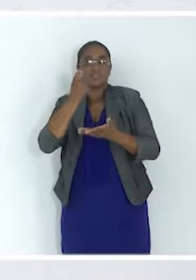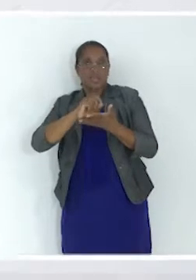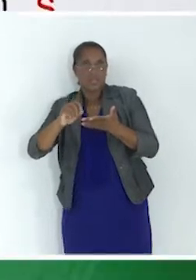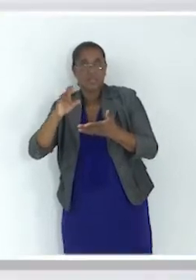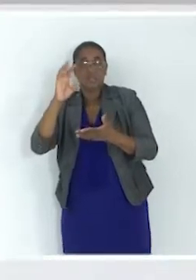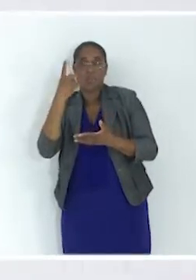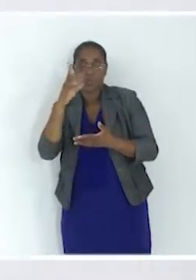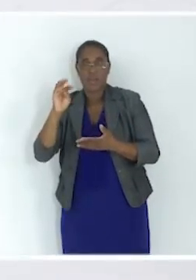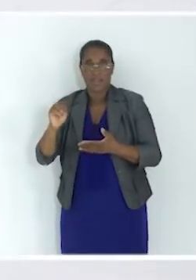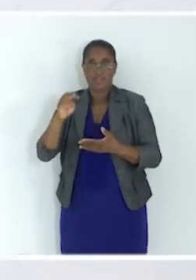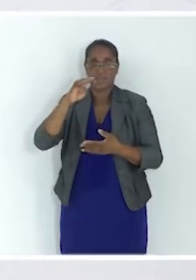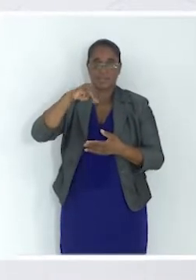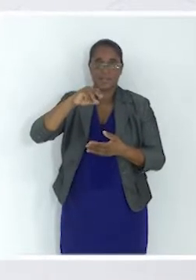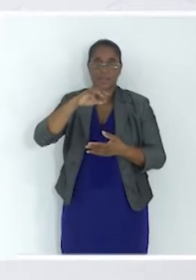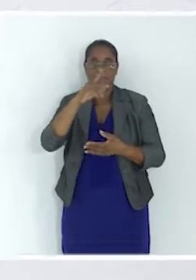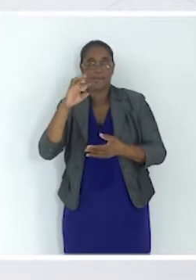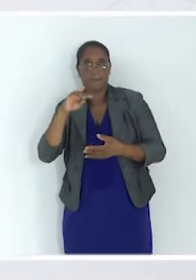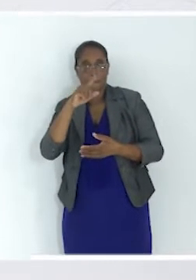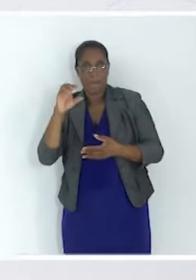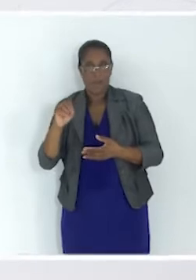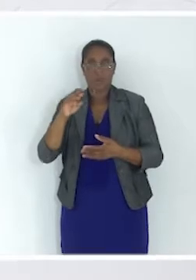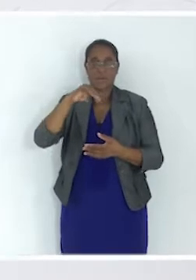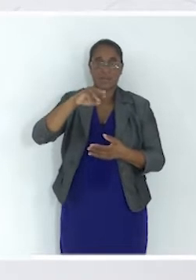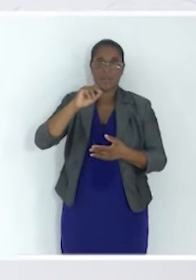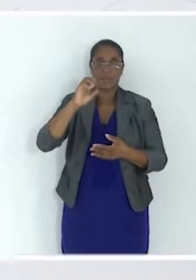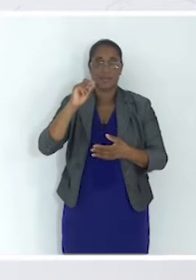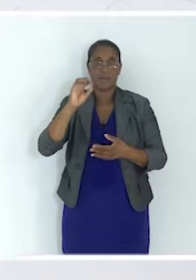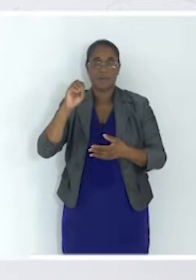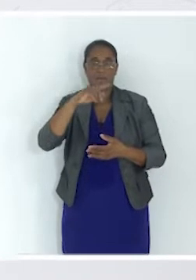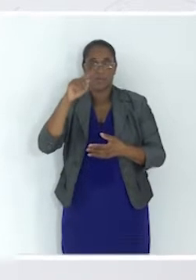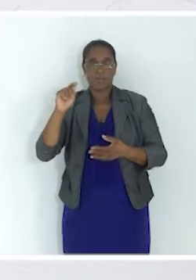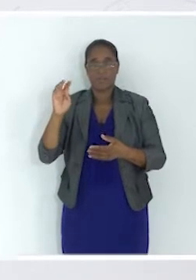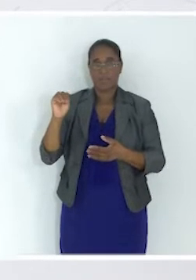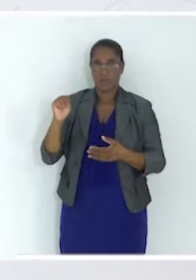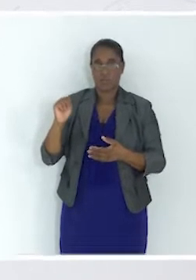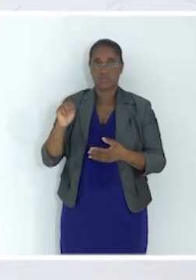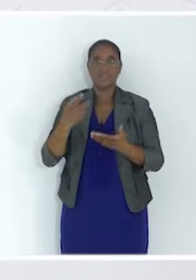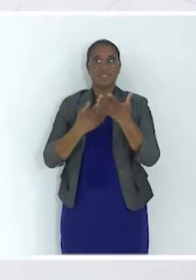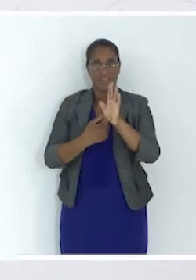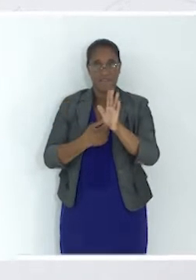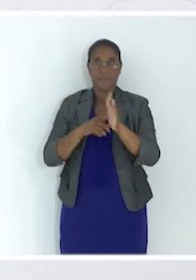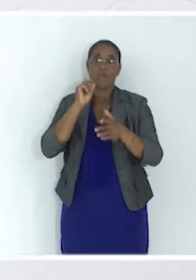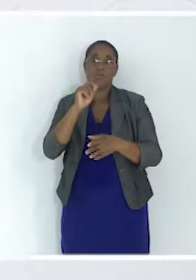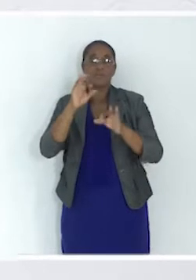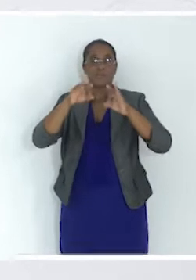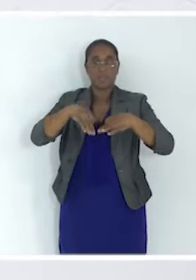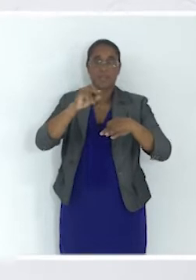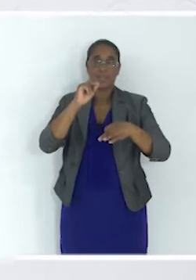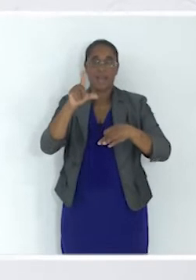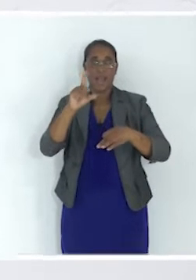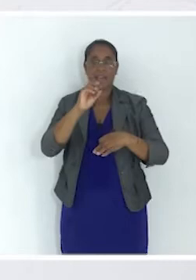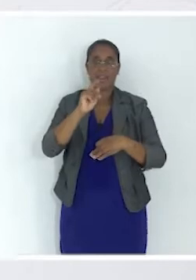mãos. Exemplo. E os nomes terminados em al, el, il, ol ou